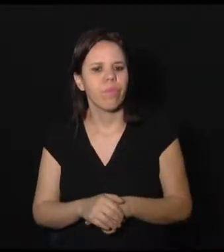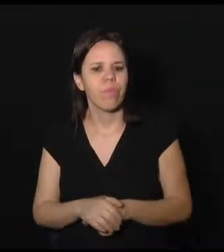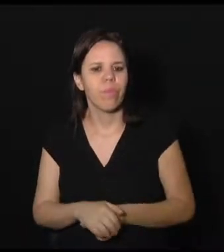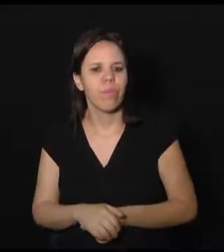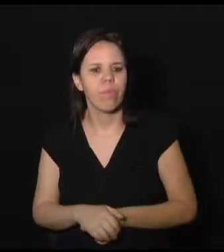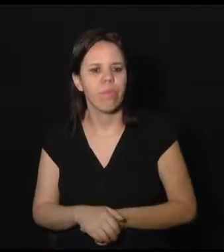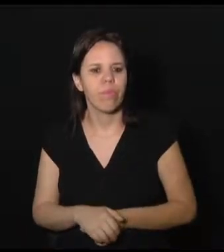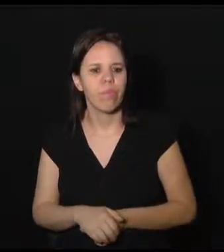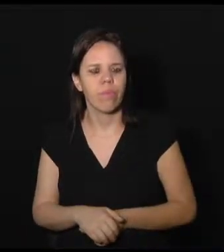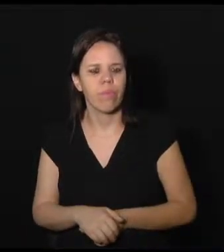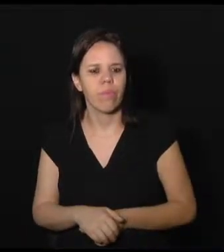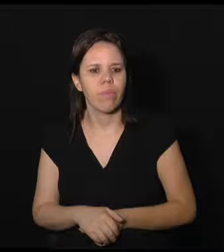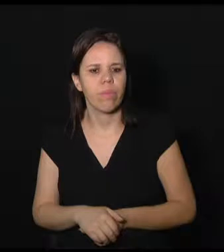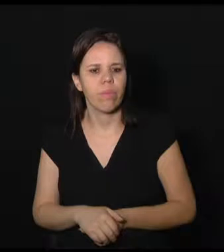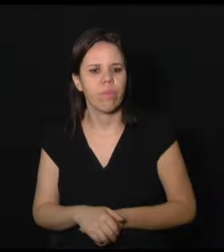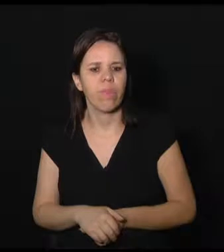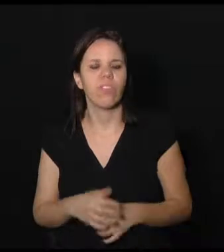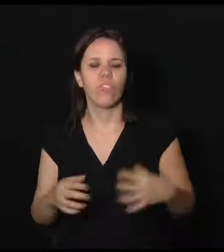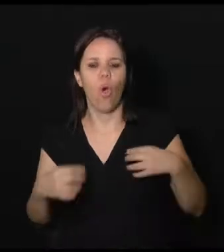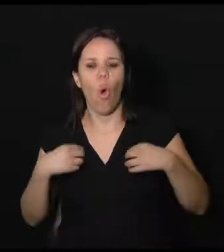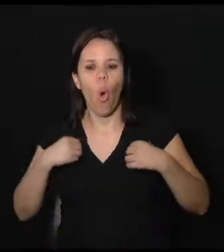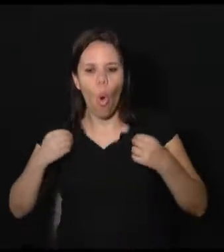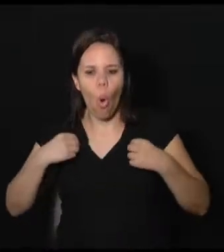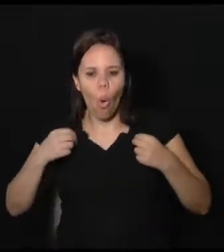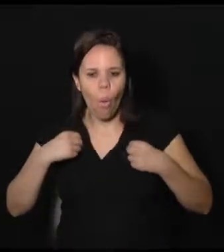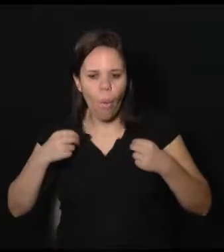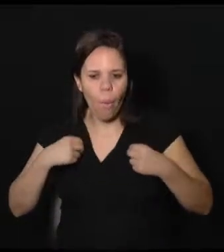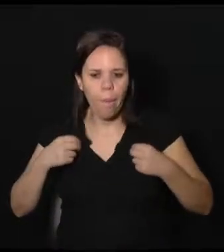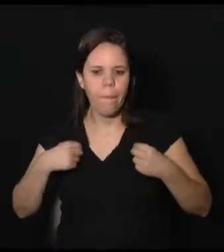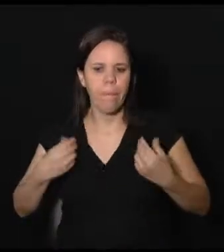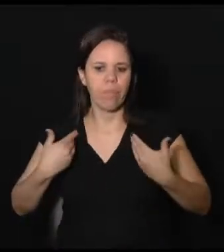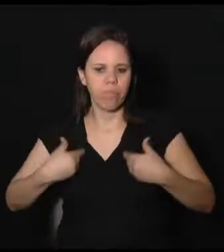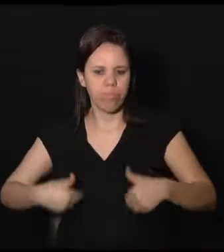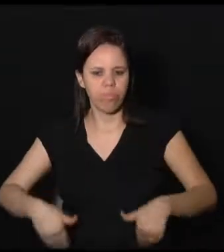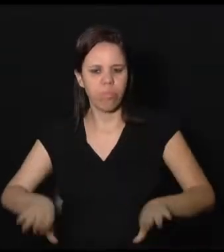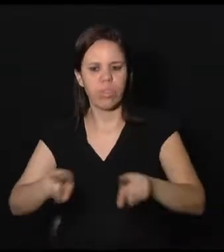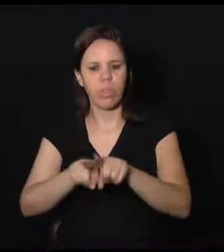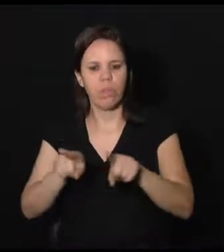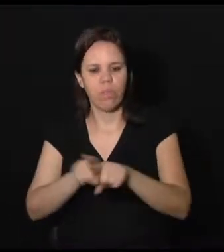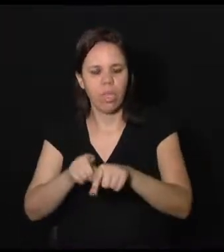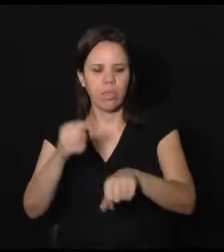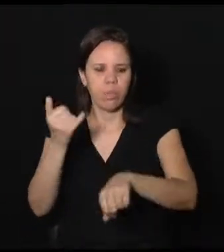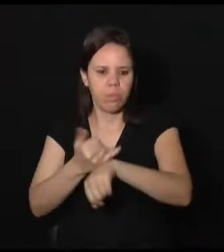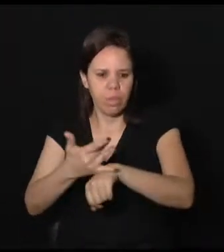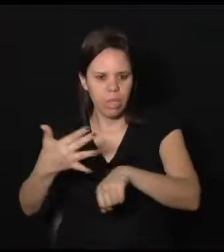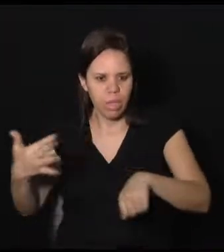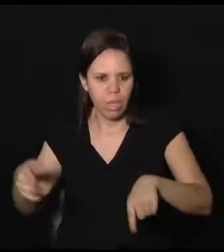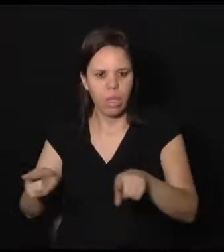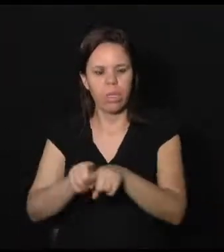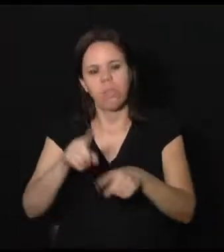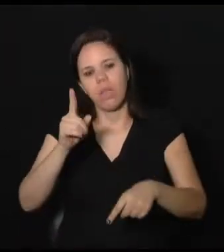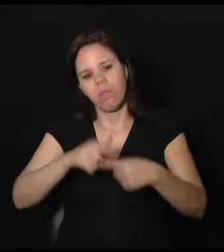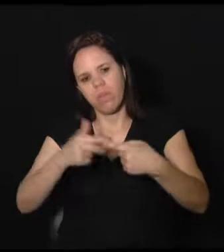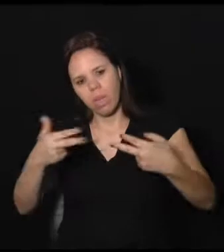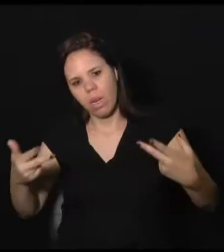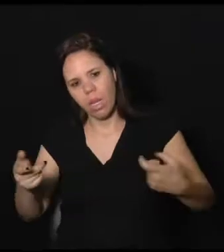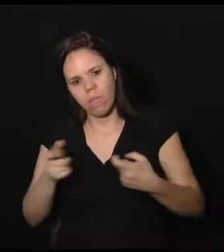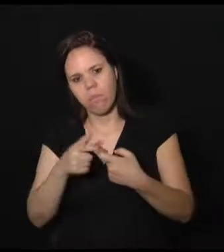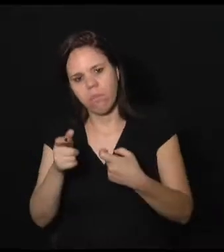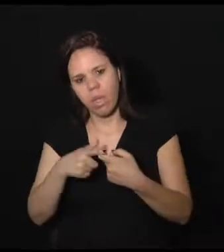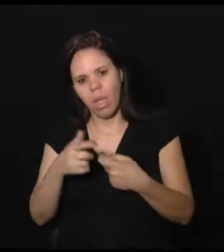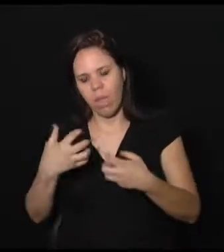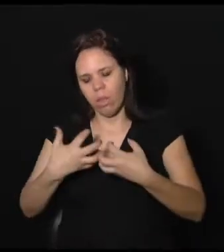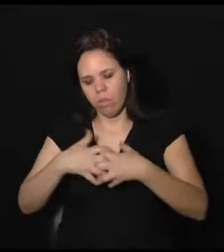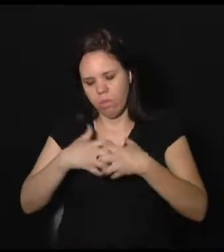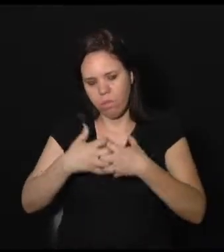né? No setor têxtil, questão de metais, equipamentos médicos, enfim, máquinas. Então, esses